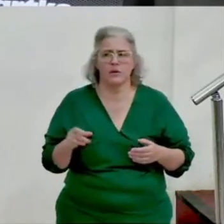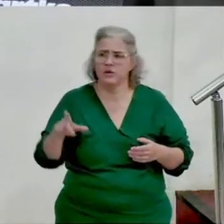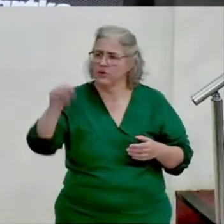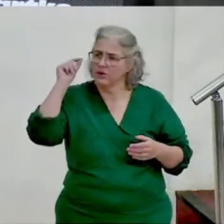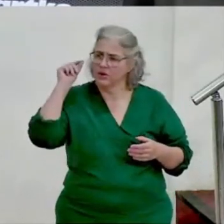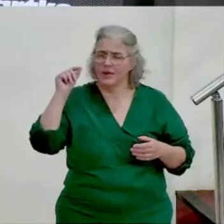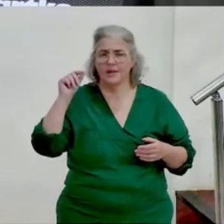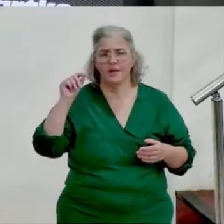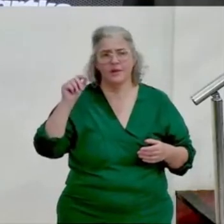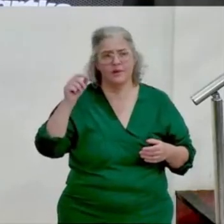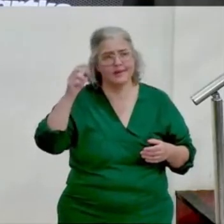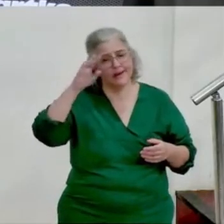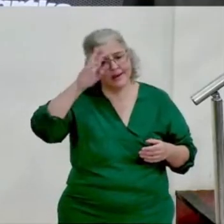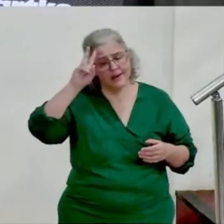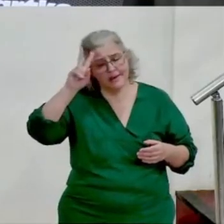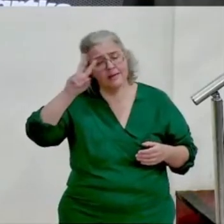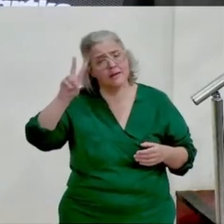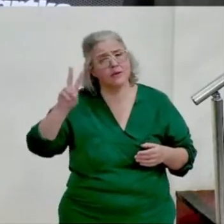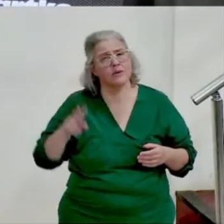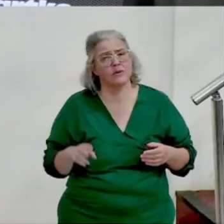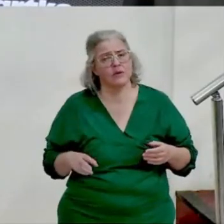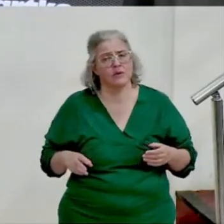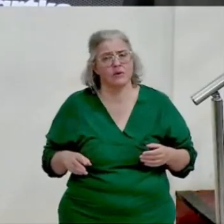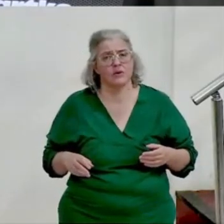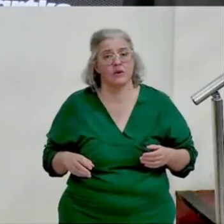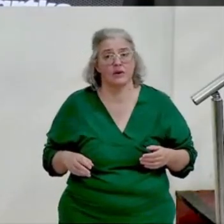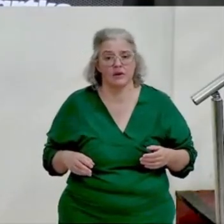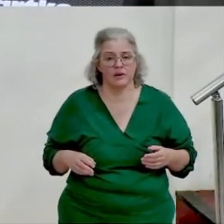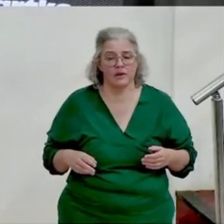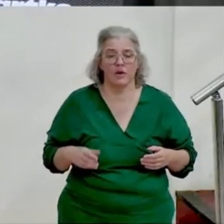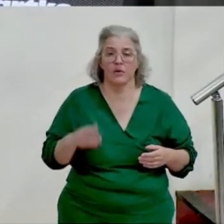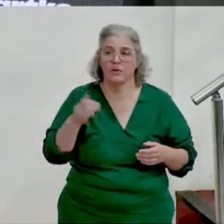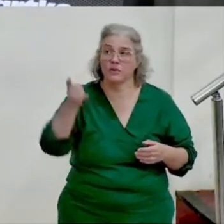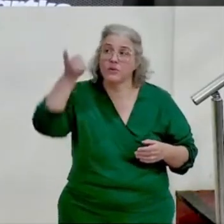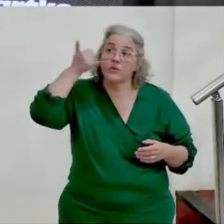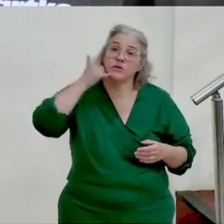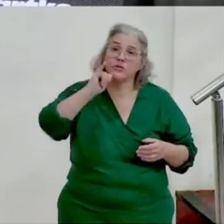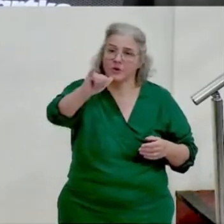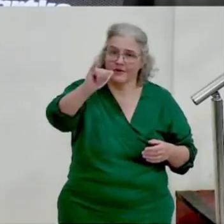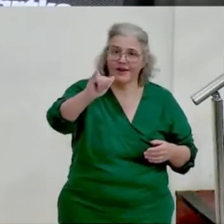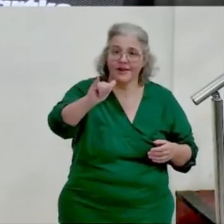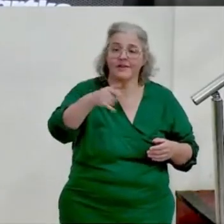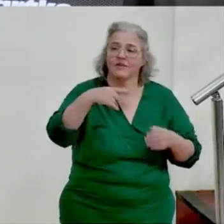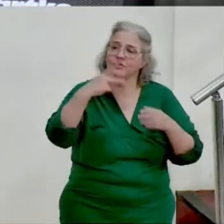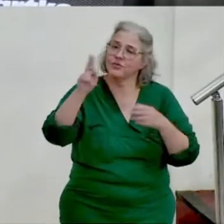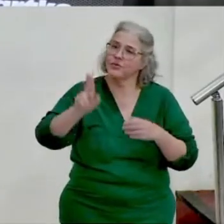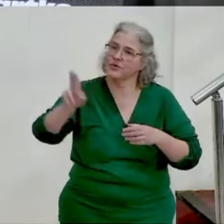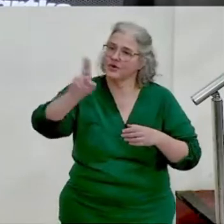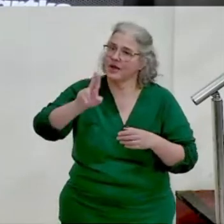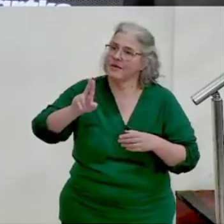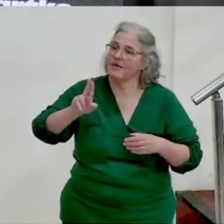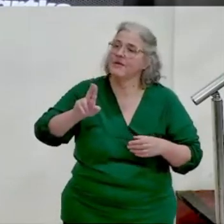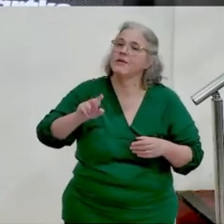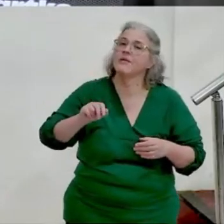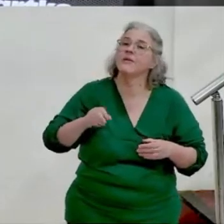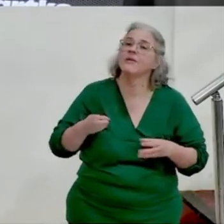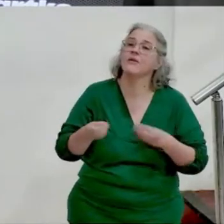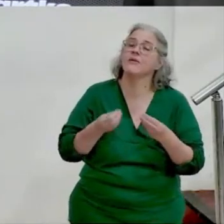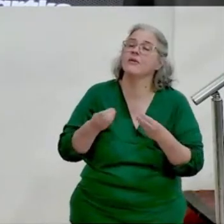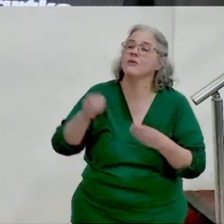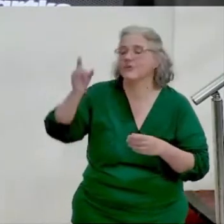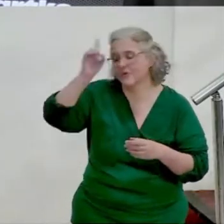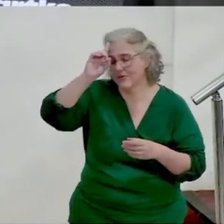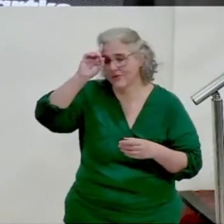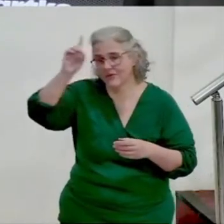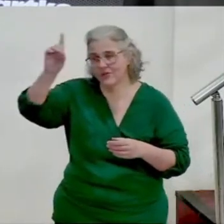Os profetas falavam do dia do Senhor e usavam essa expressão para se referir ao dia em que Deus viria prestar contas, tanto com seu povo